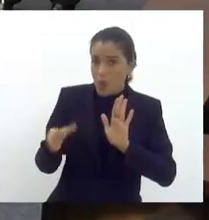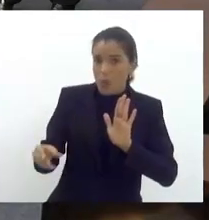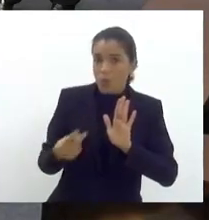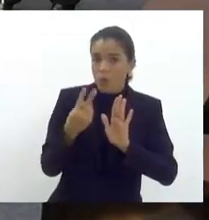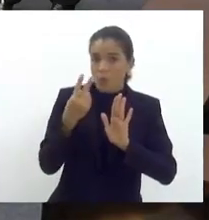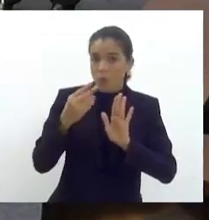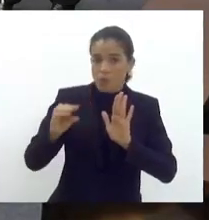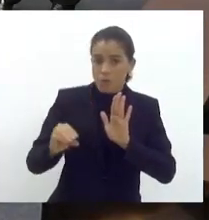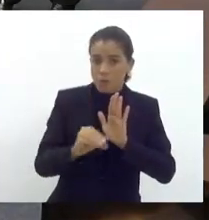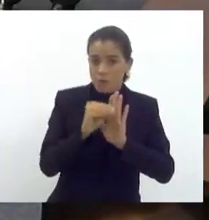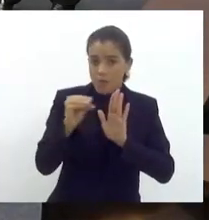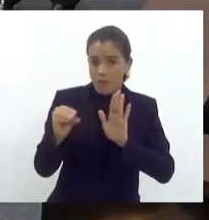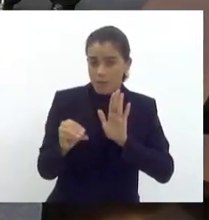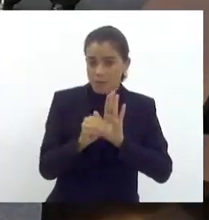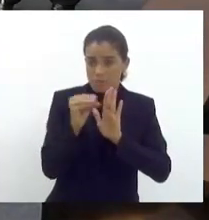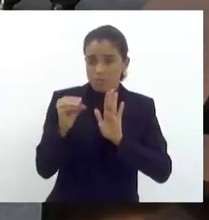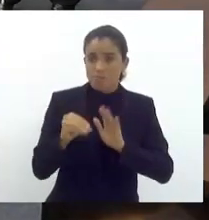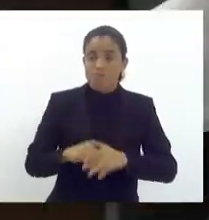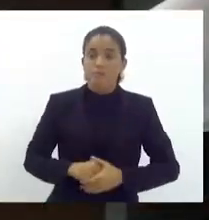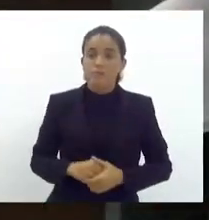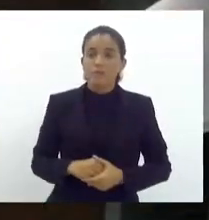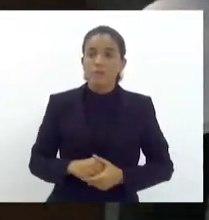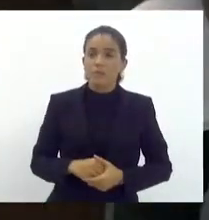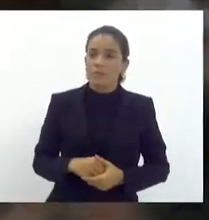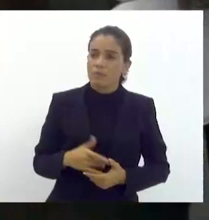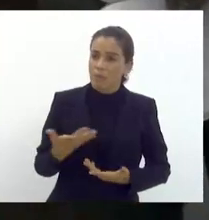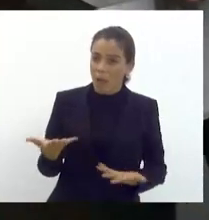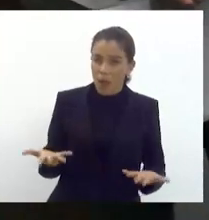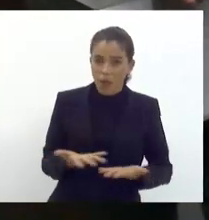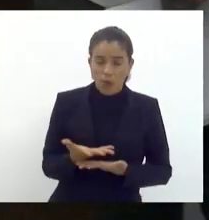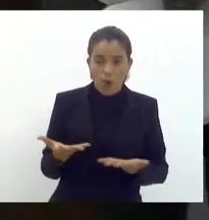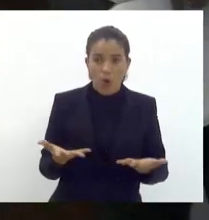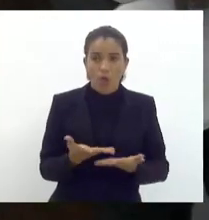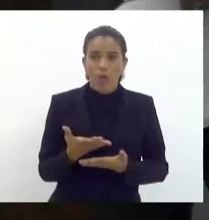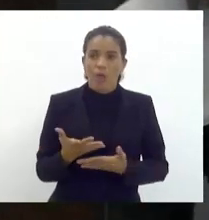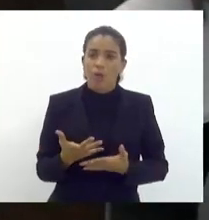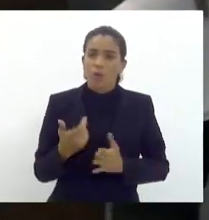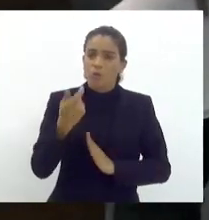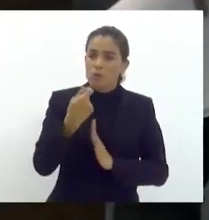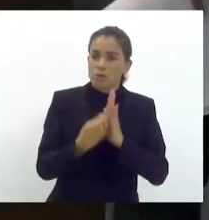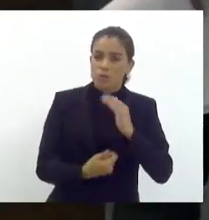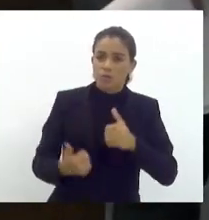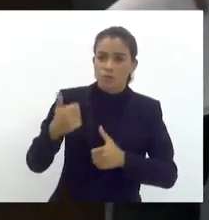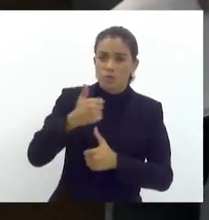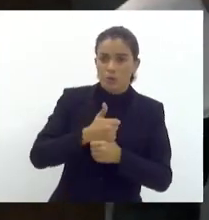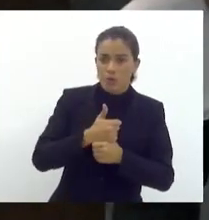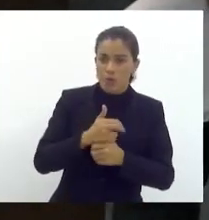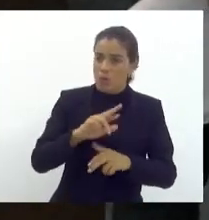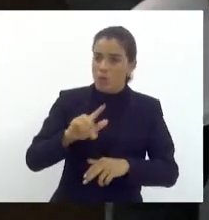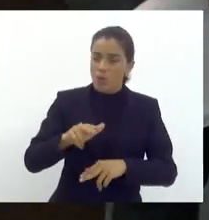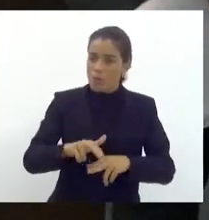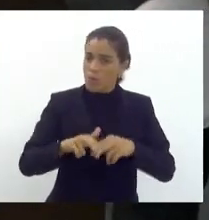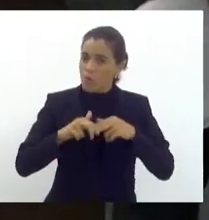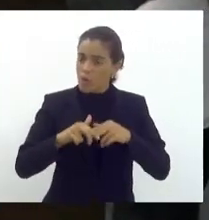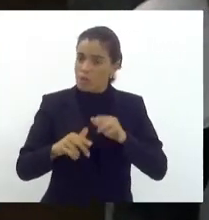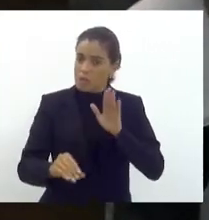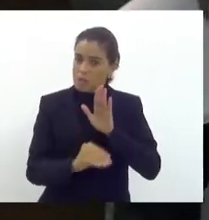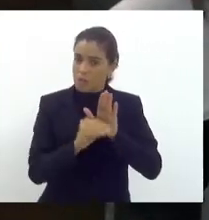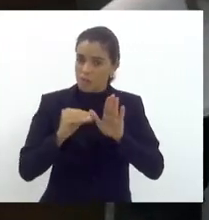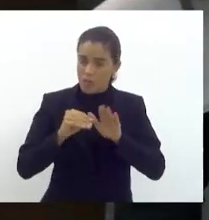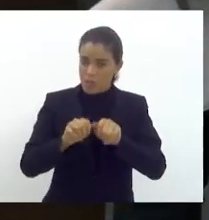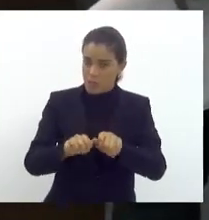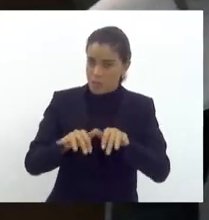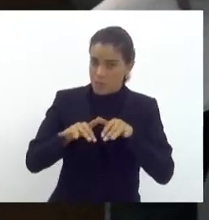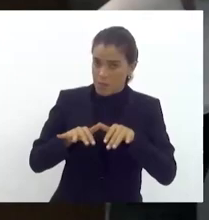emendas e gerou agora um substitutivo não por causa das emendas de plenário as